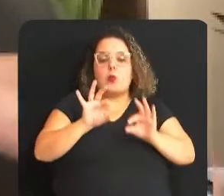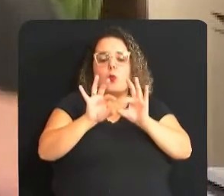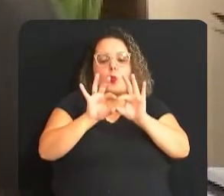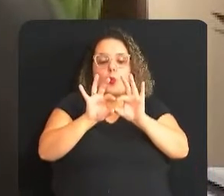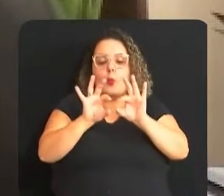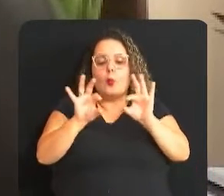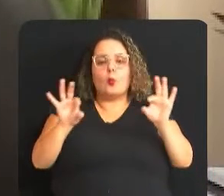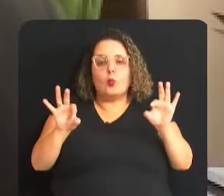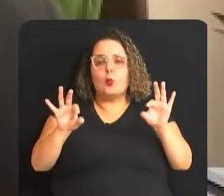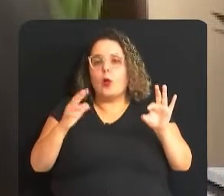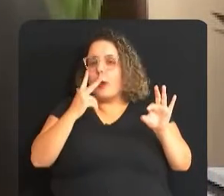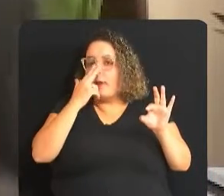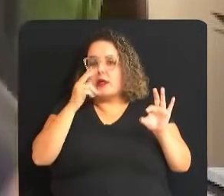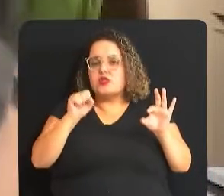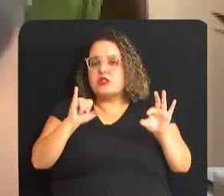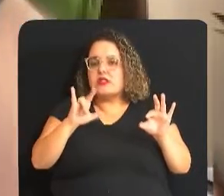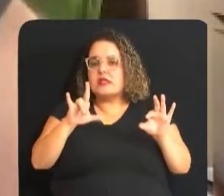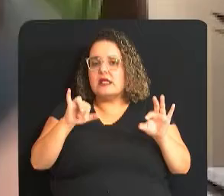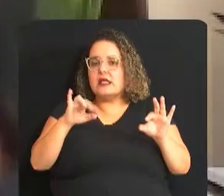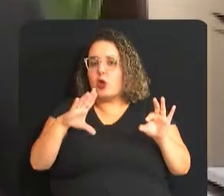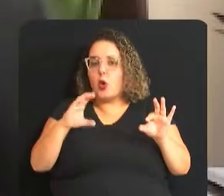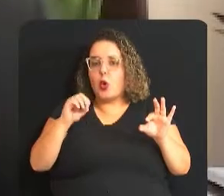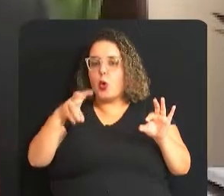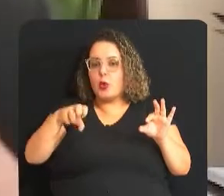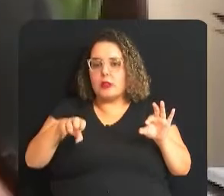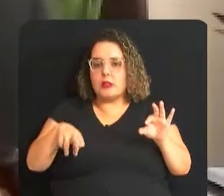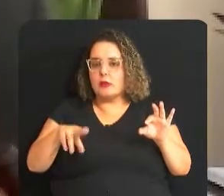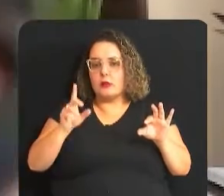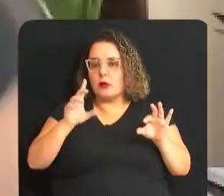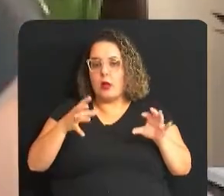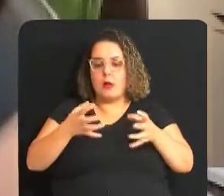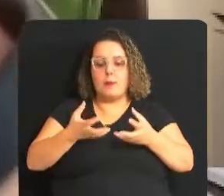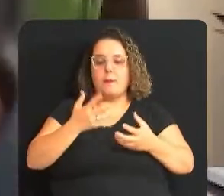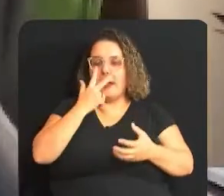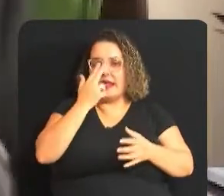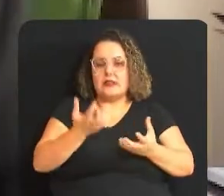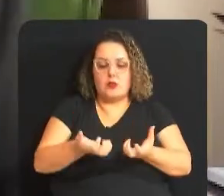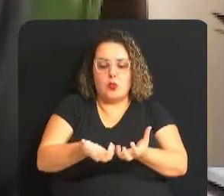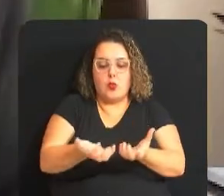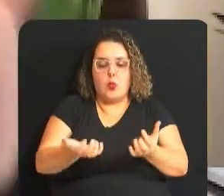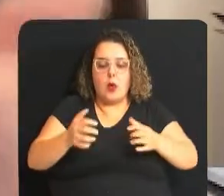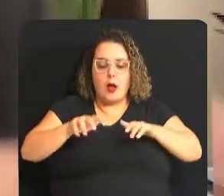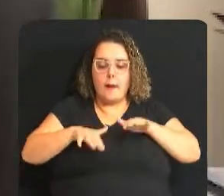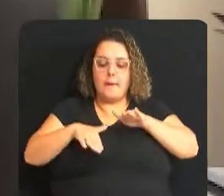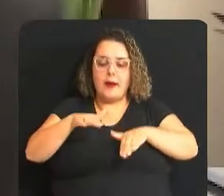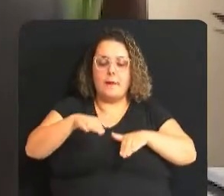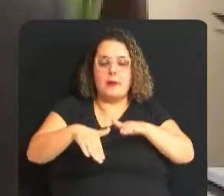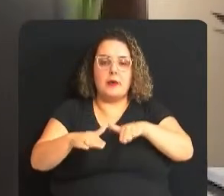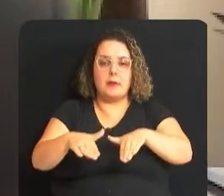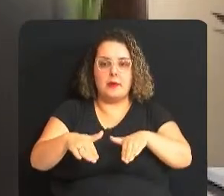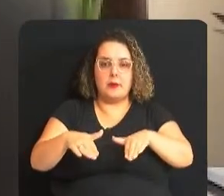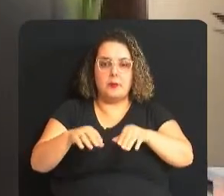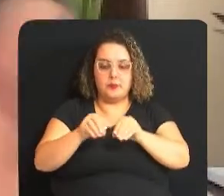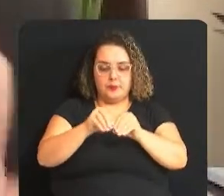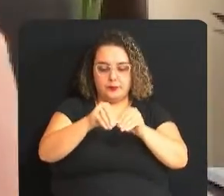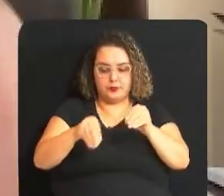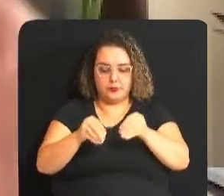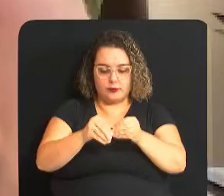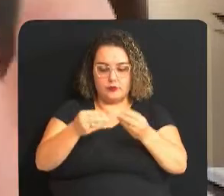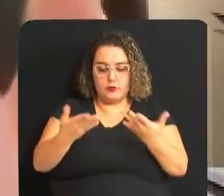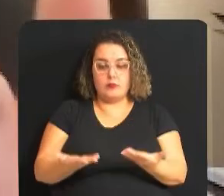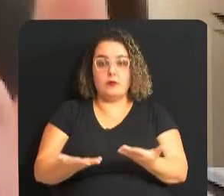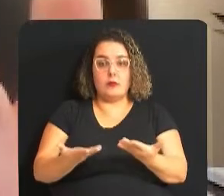silicone, ele é um tapete que virou um tubo. Se você pegar o tubo digestivo e abrir, ele parece um carpete cheio